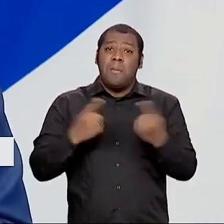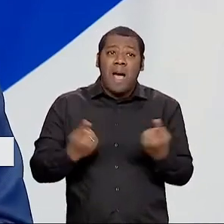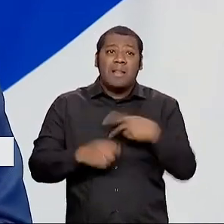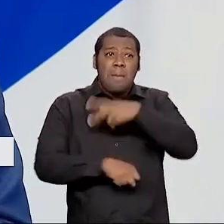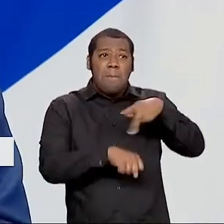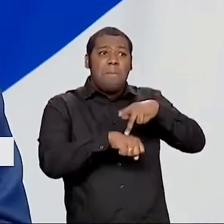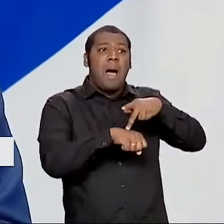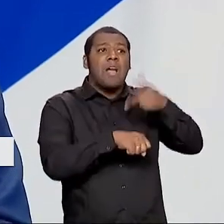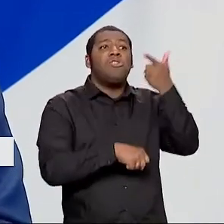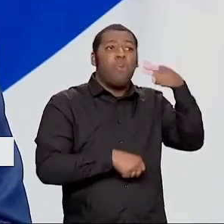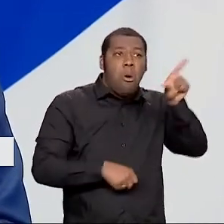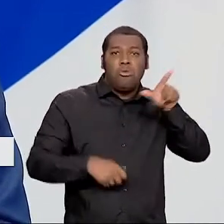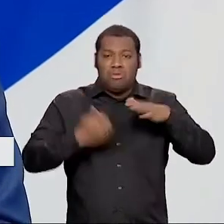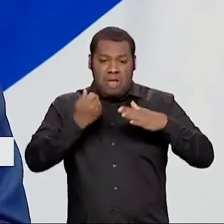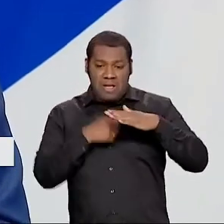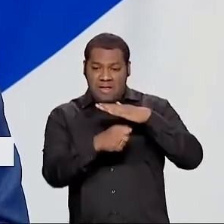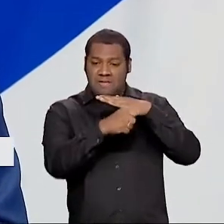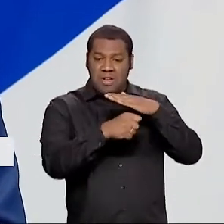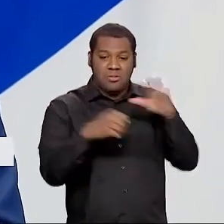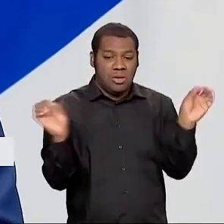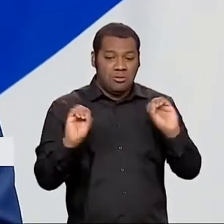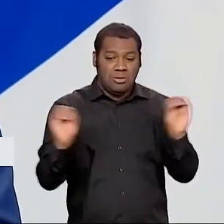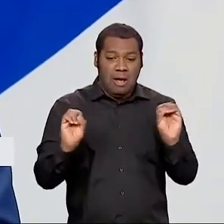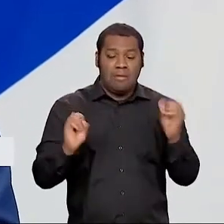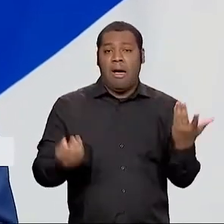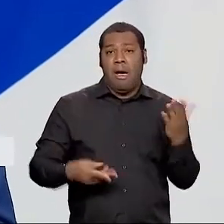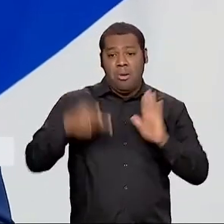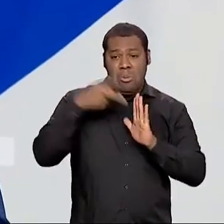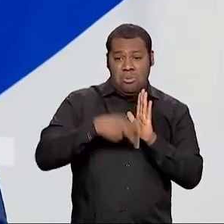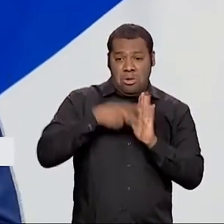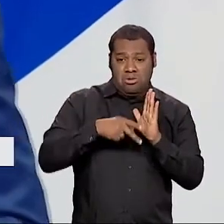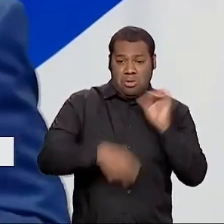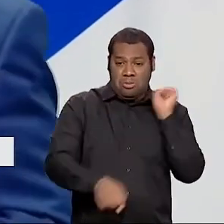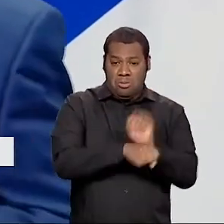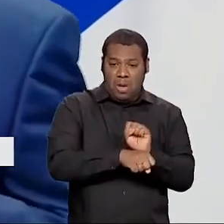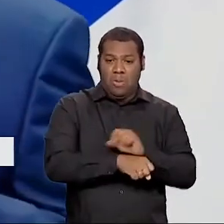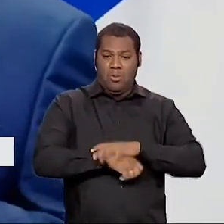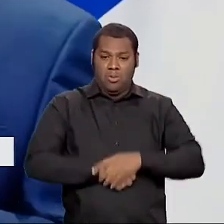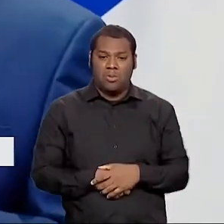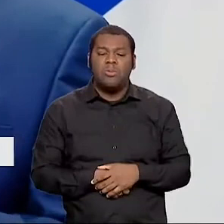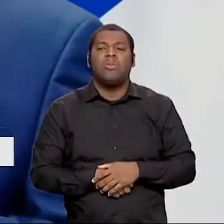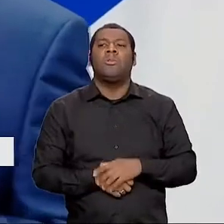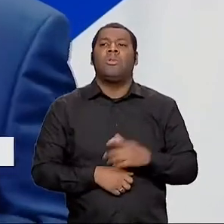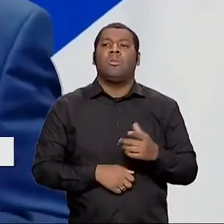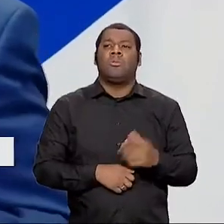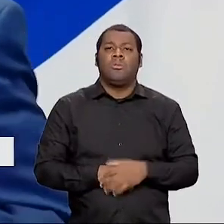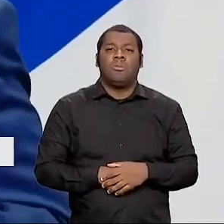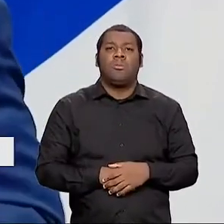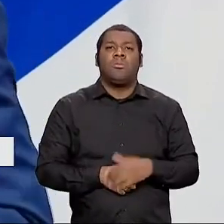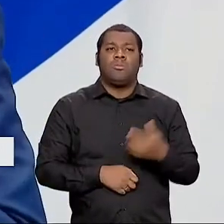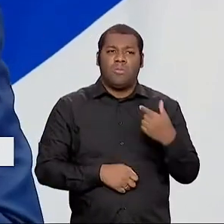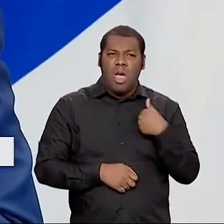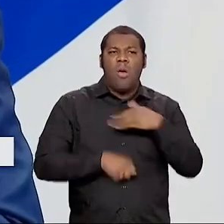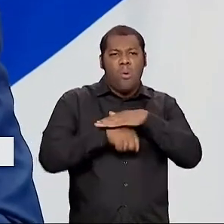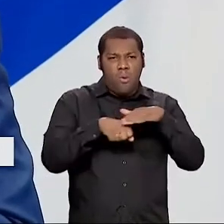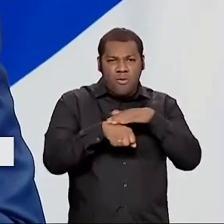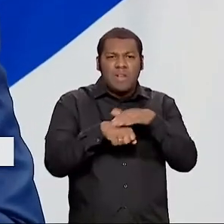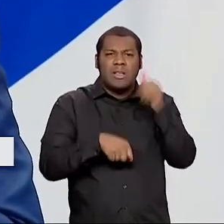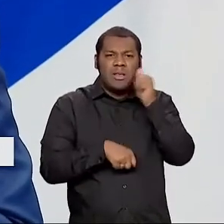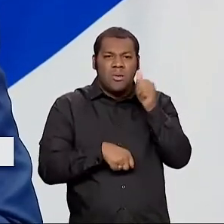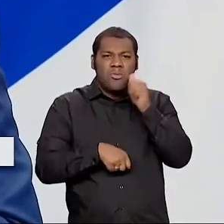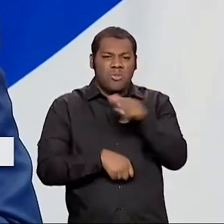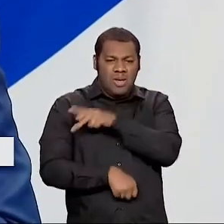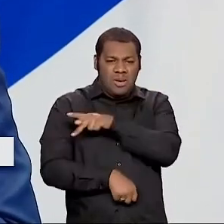andou e ficou paralisado. Bem, depois de uma conversa com a presidenta Dilma, que está